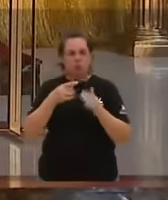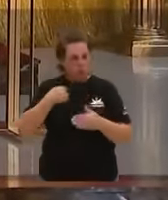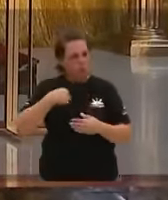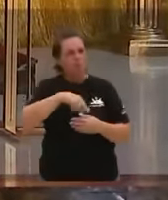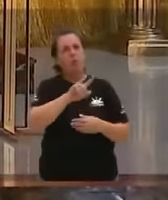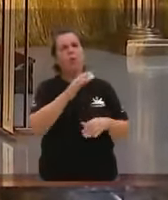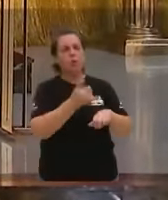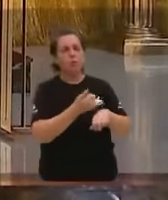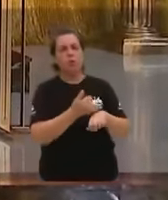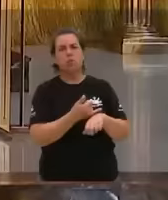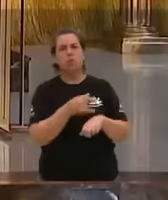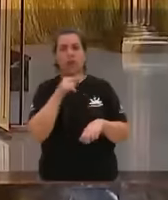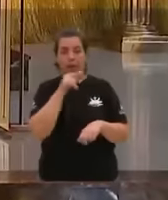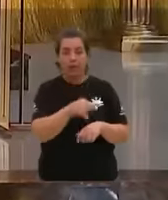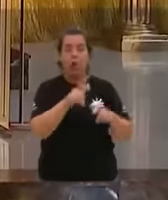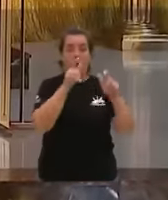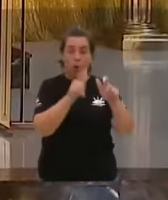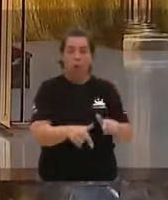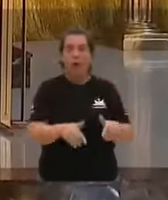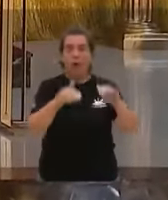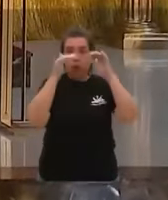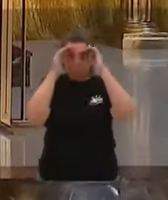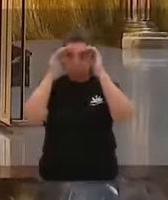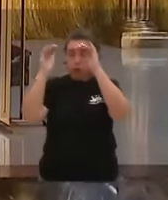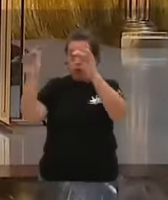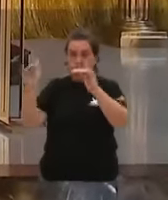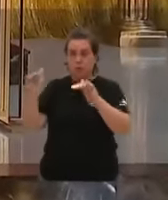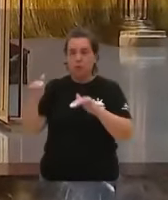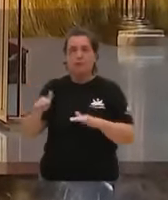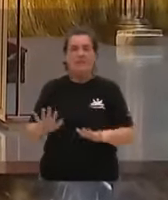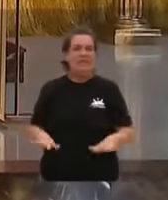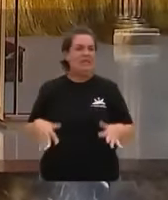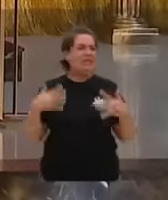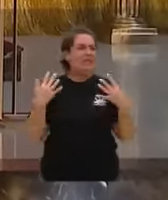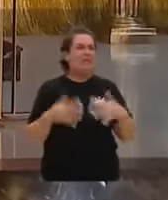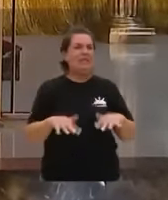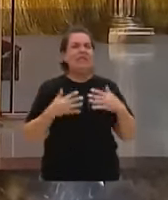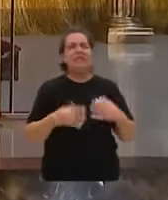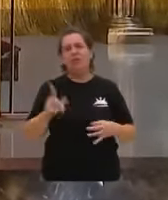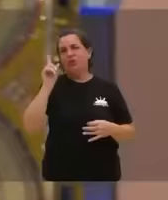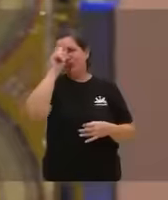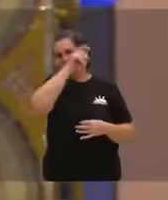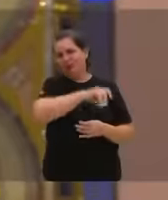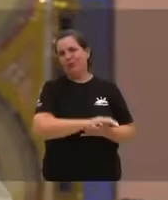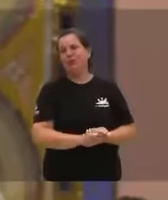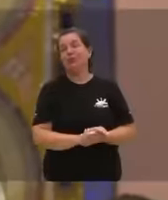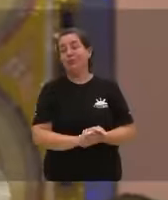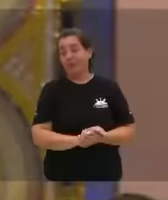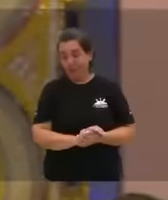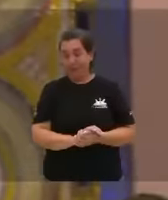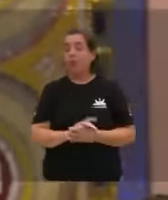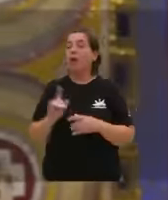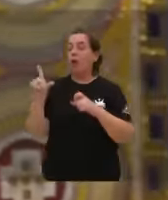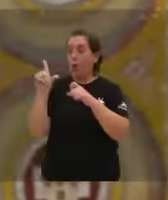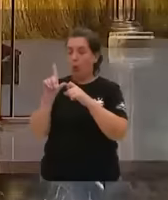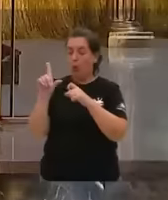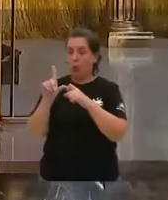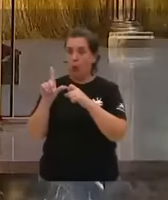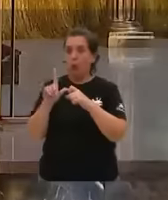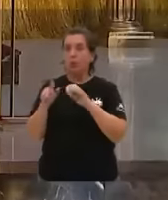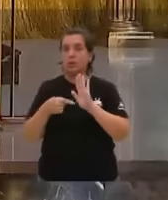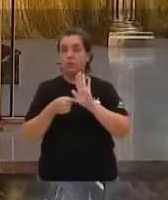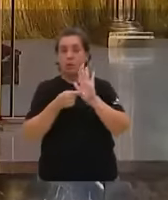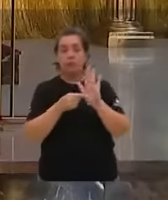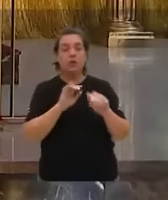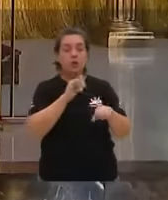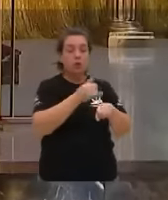Pai. Jerusalém aqui é lugar da obediência mais austera. Em Lucas, Jerusalém é o